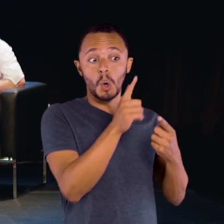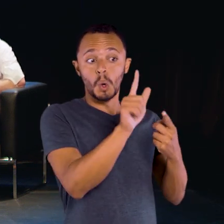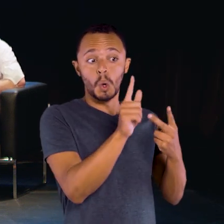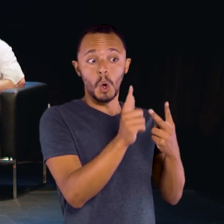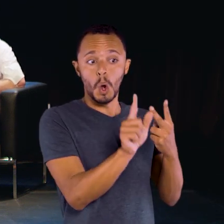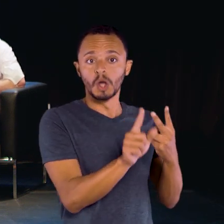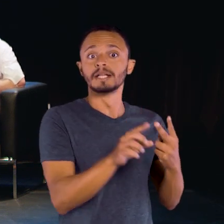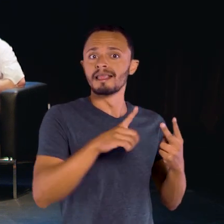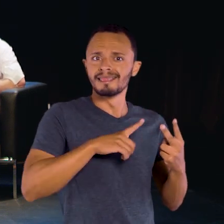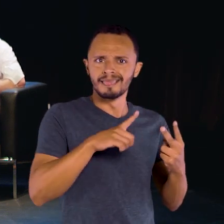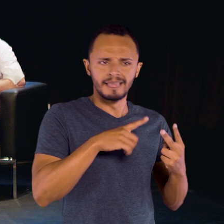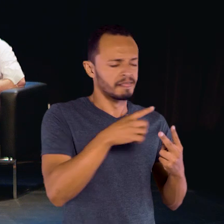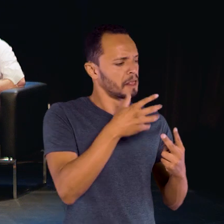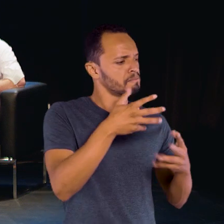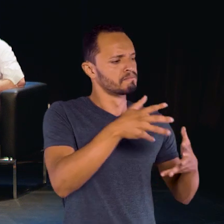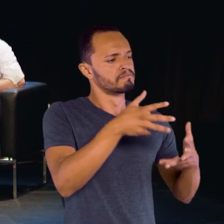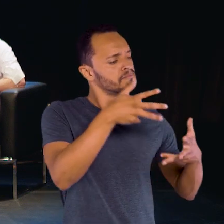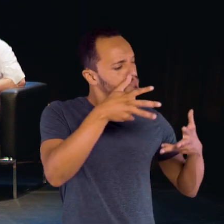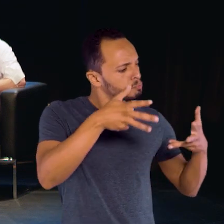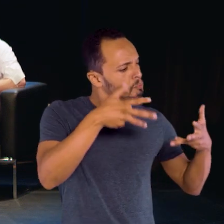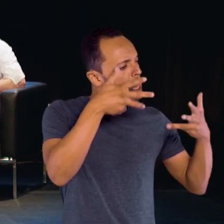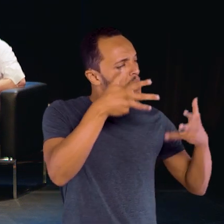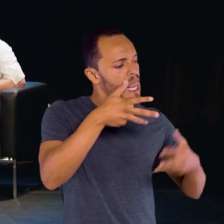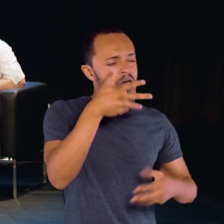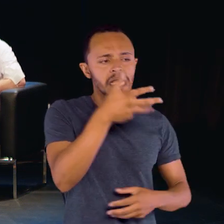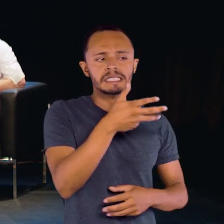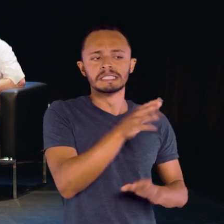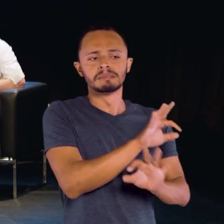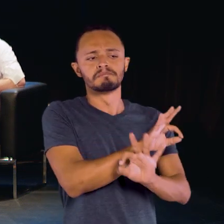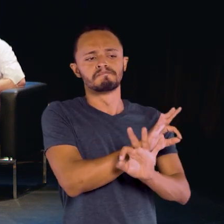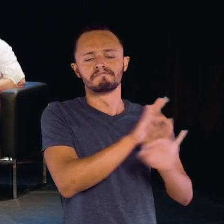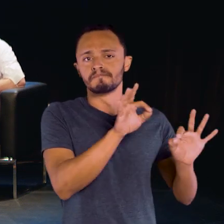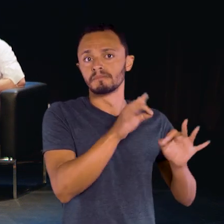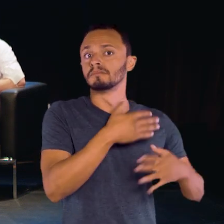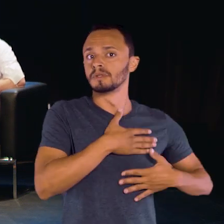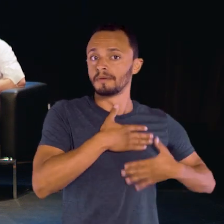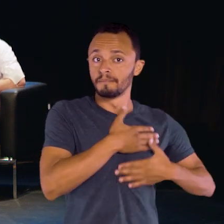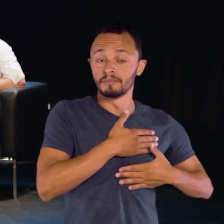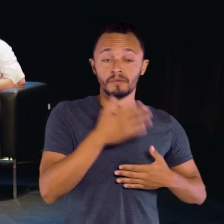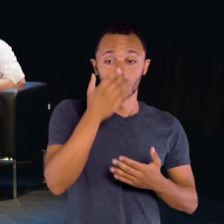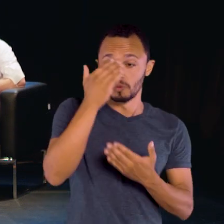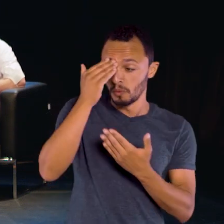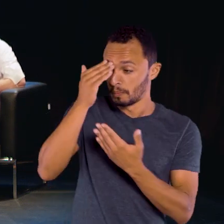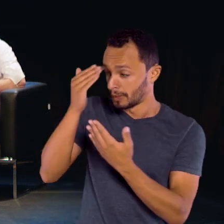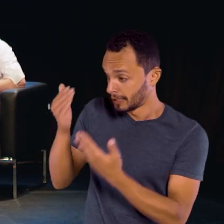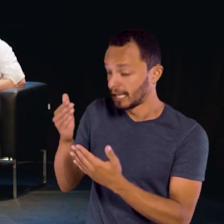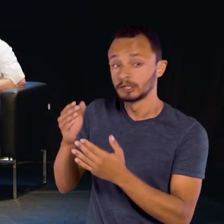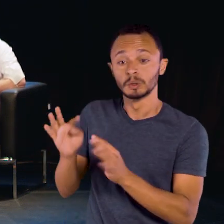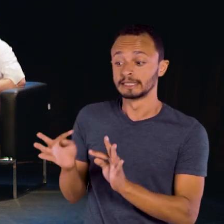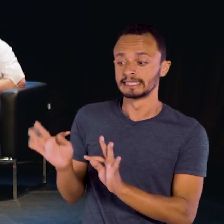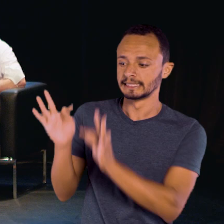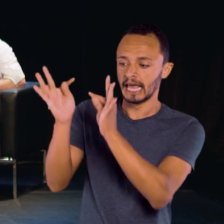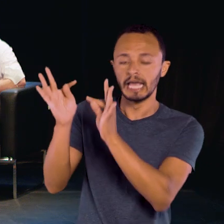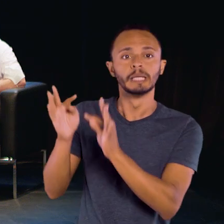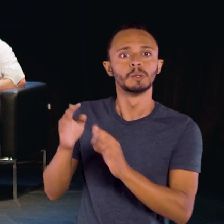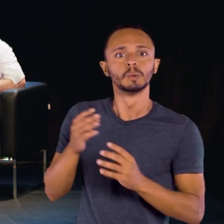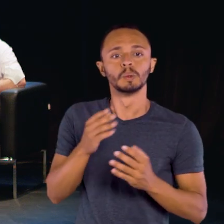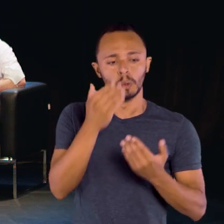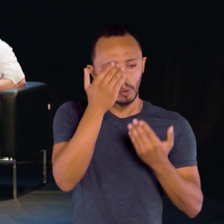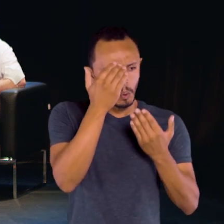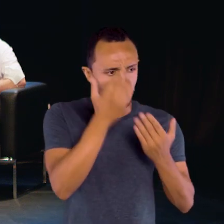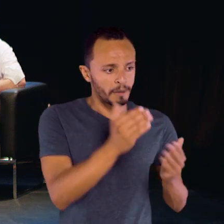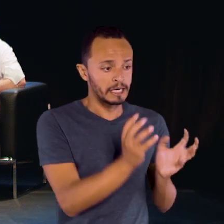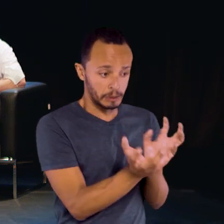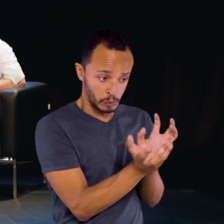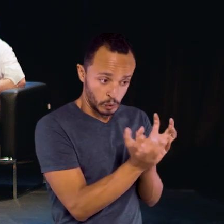unidade. Agradeço muito esse retorno a toda a equipe do Sesc, os técnicos, gente que nos acolheu com